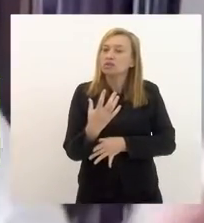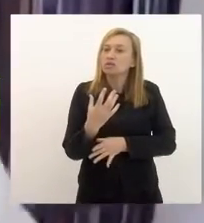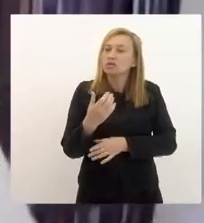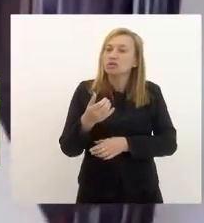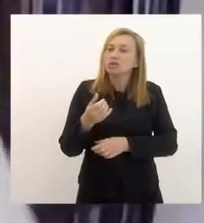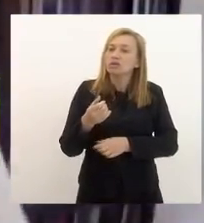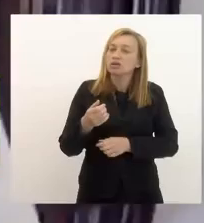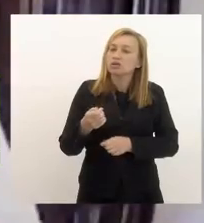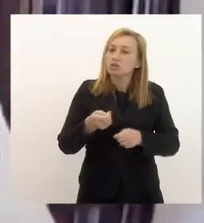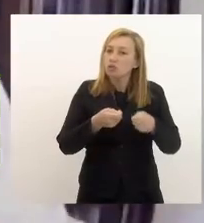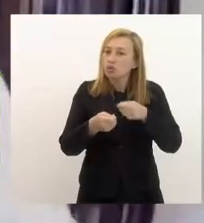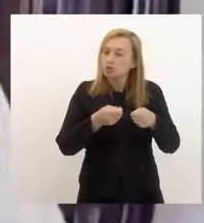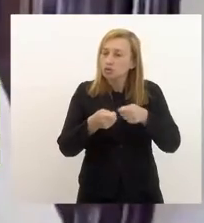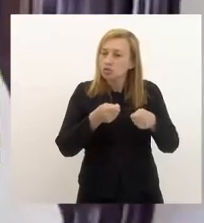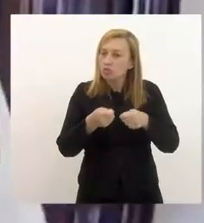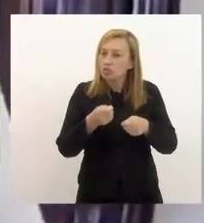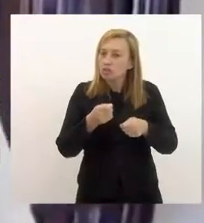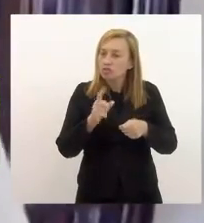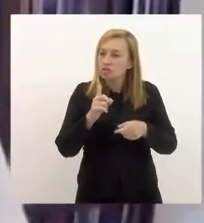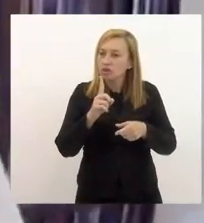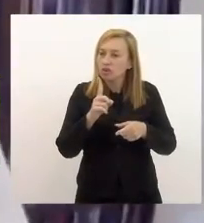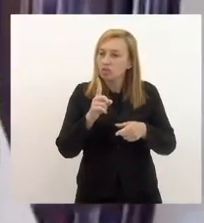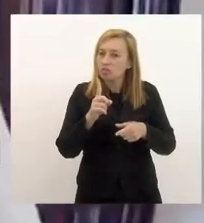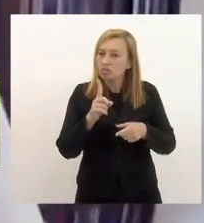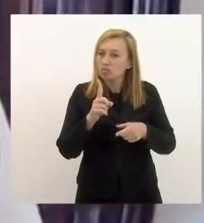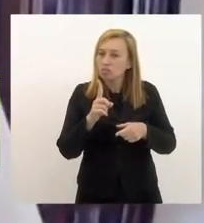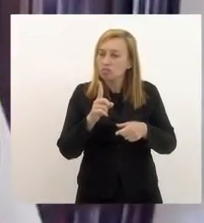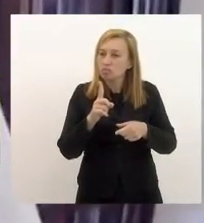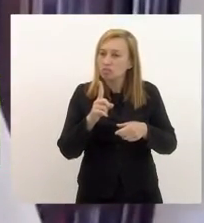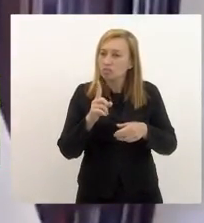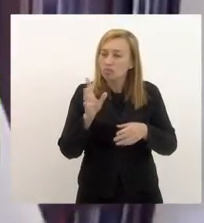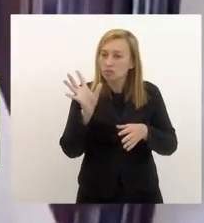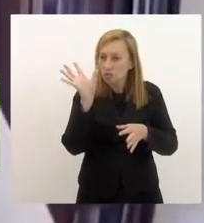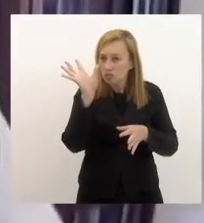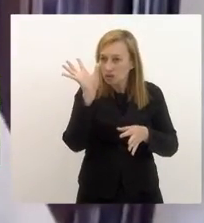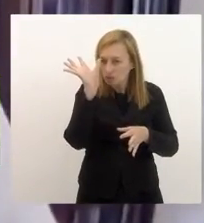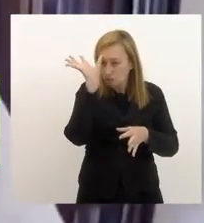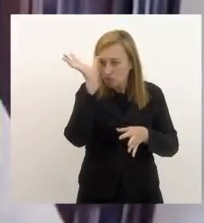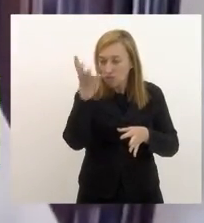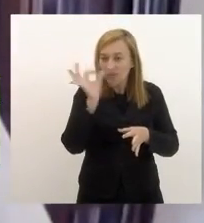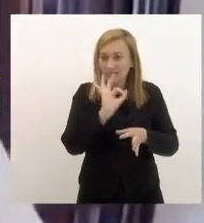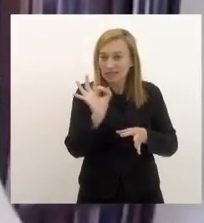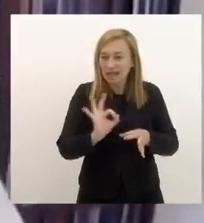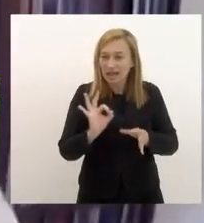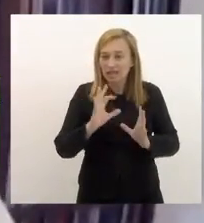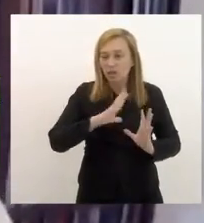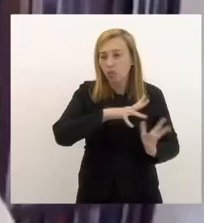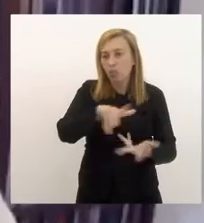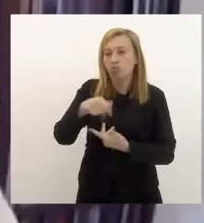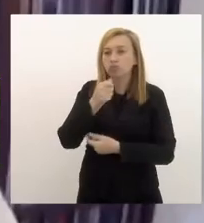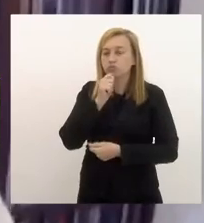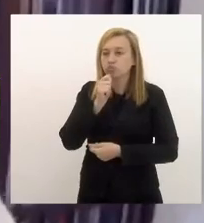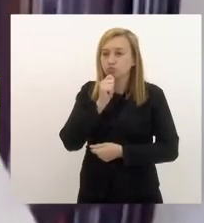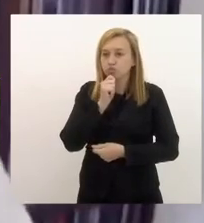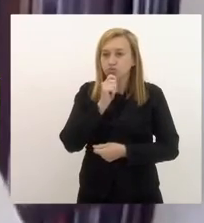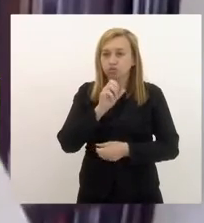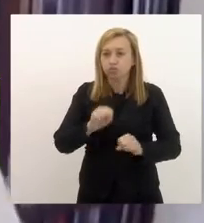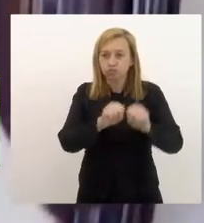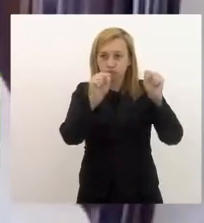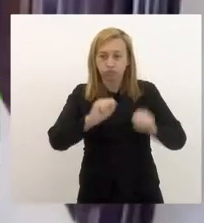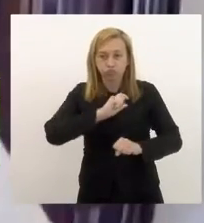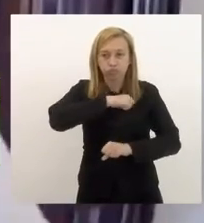formando só falta não deram certo em nenhum lugar do mundo novo a o regime de recuperação fiscal